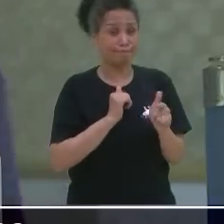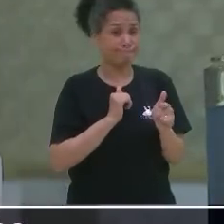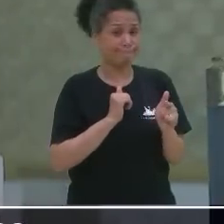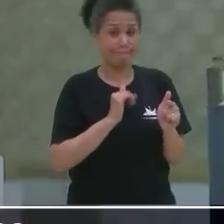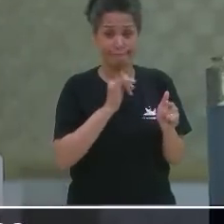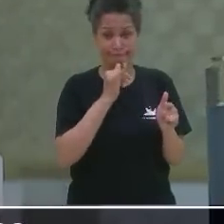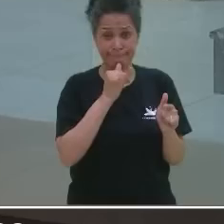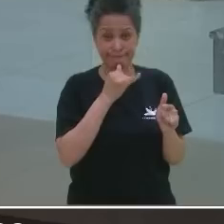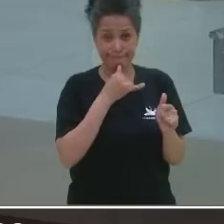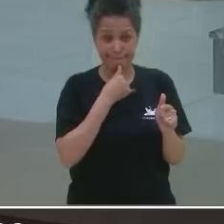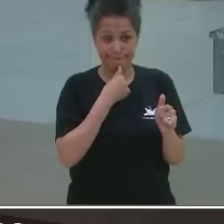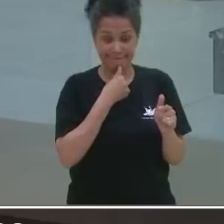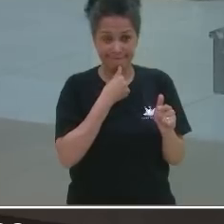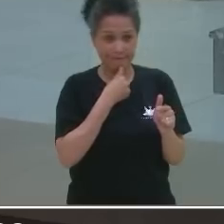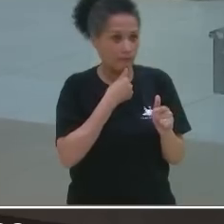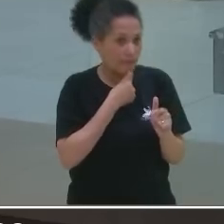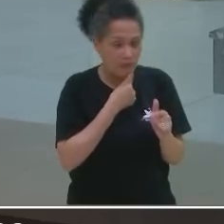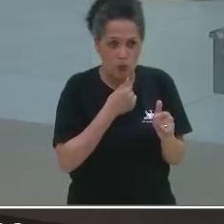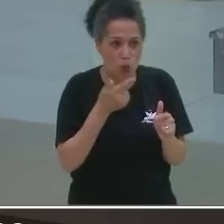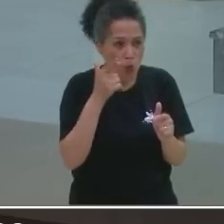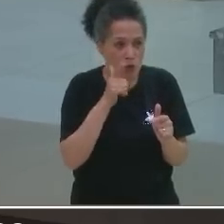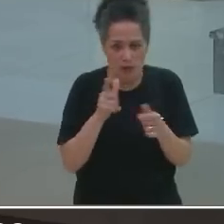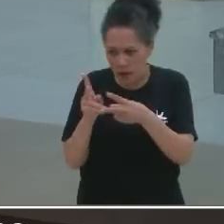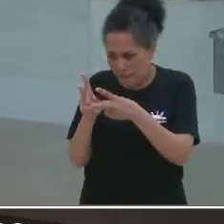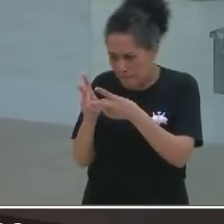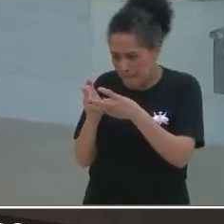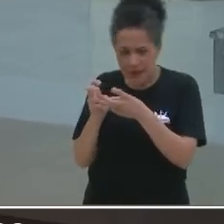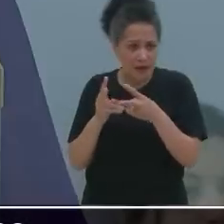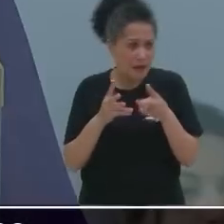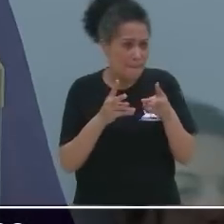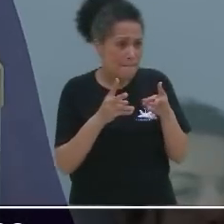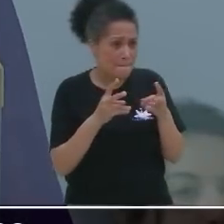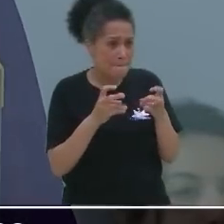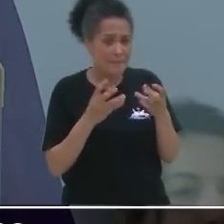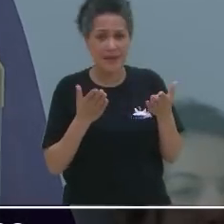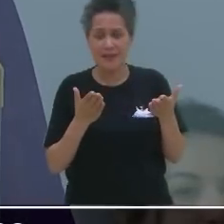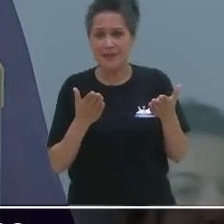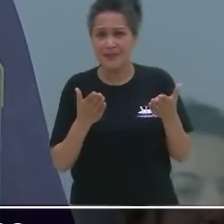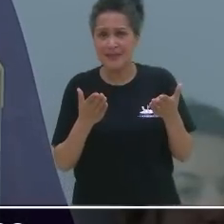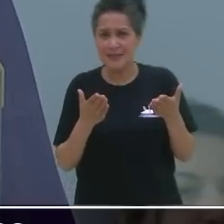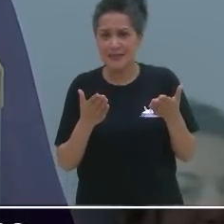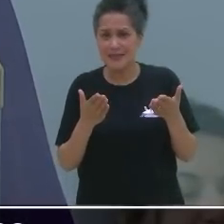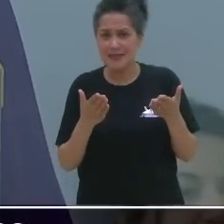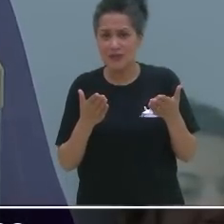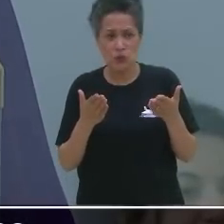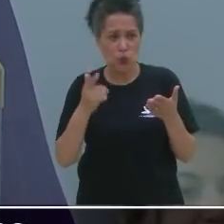Não percebeu os sinais. Às vezes eu e você,